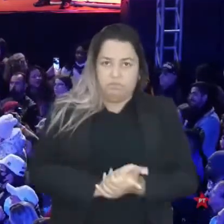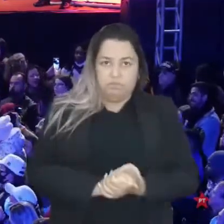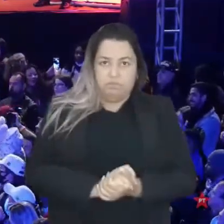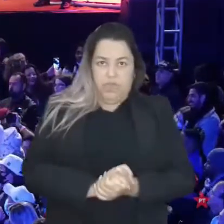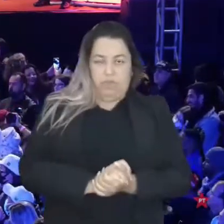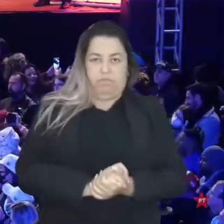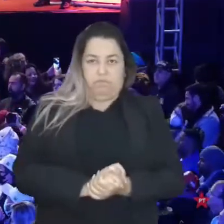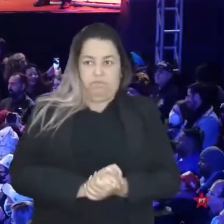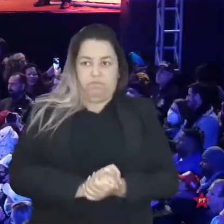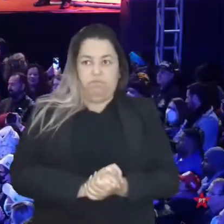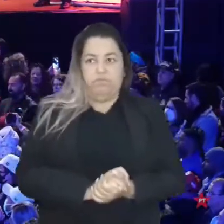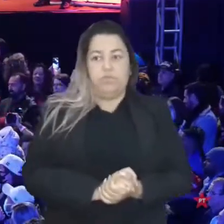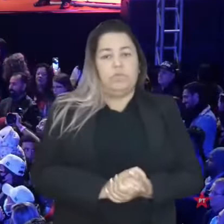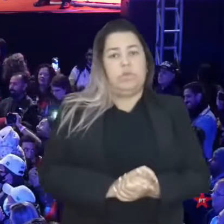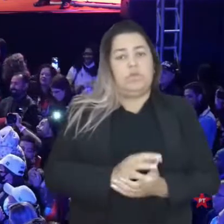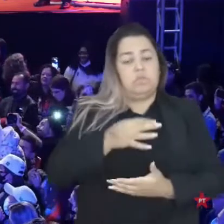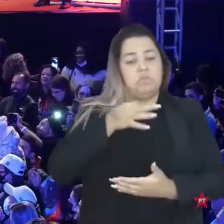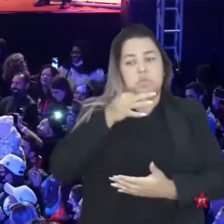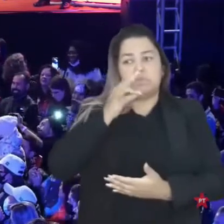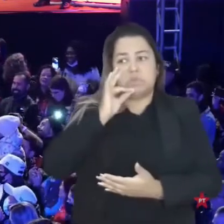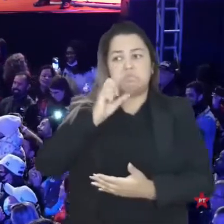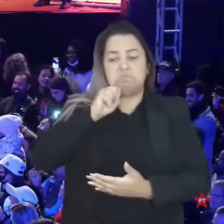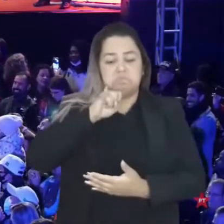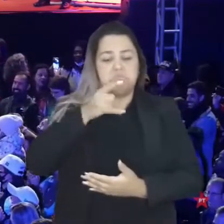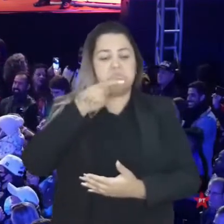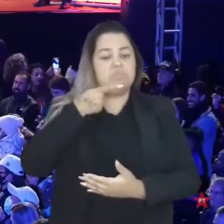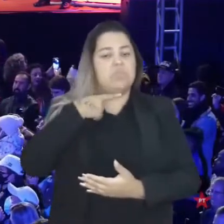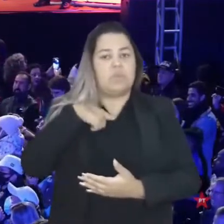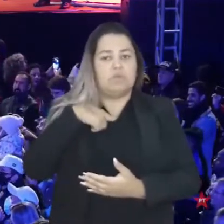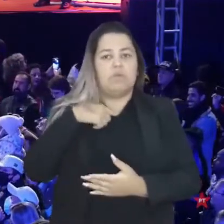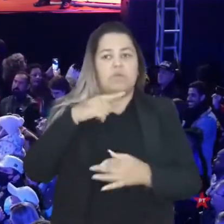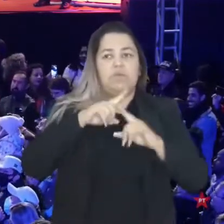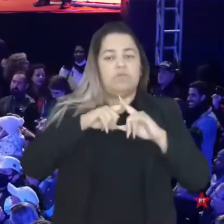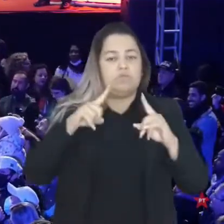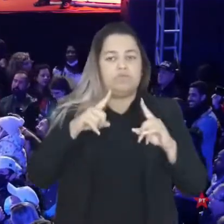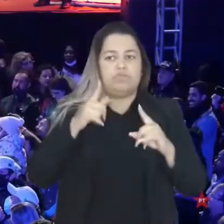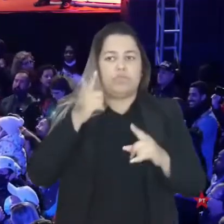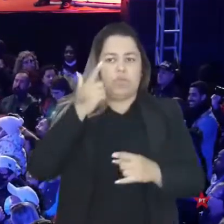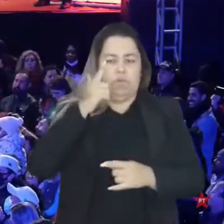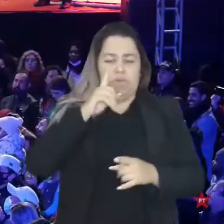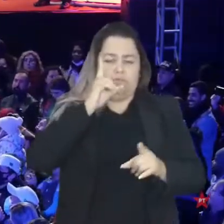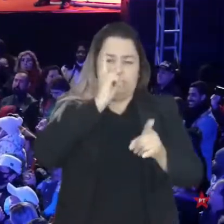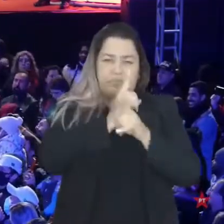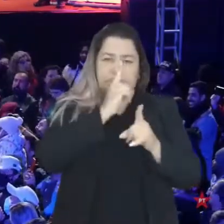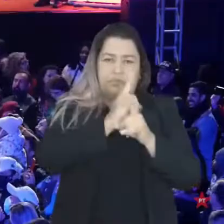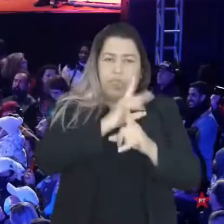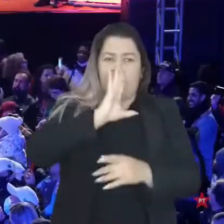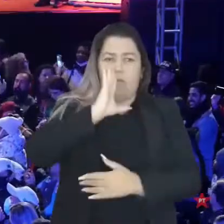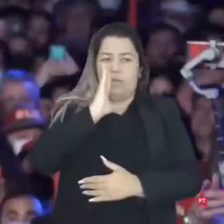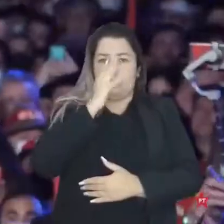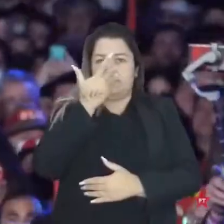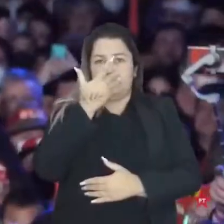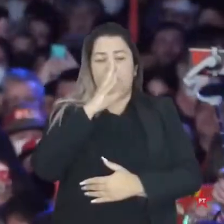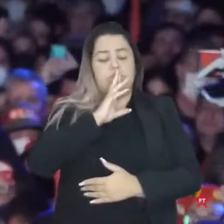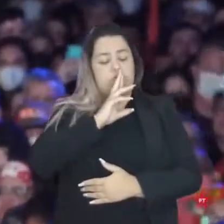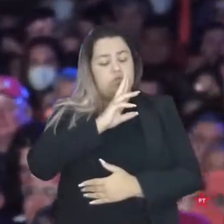se quiser. Mas tente encontrar uma solução para que a gente não possa vir ao Rio Grande do